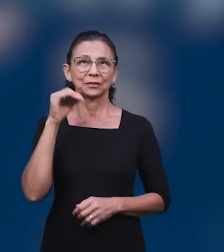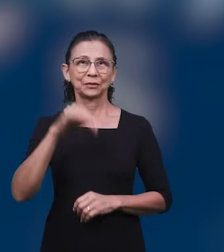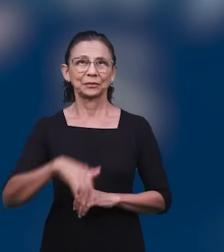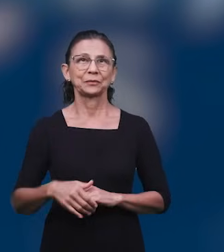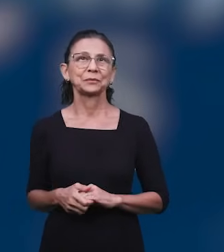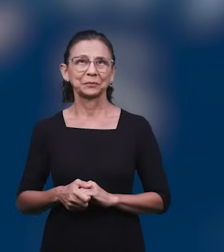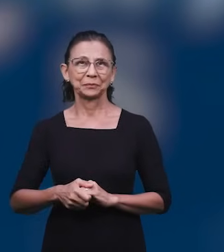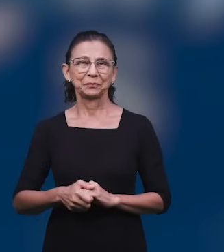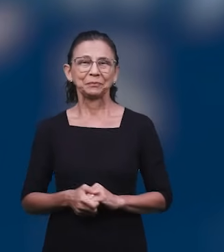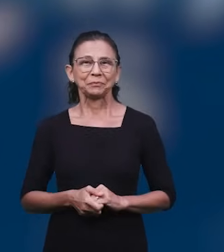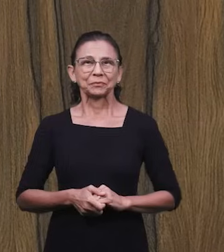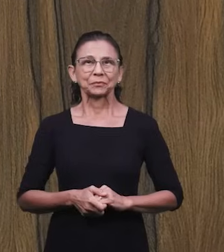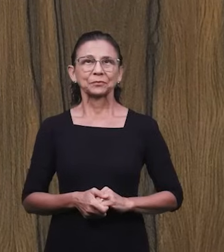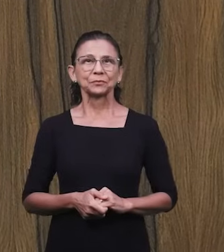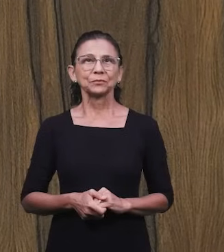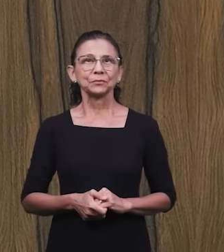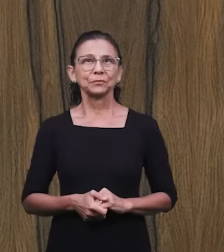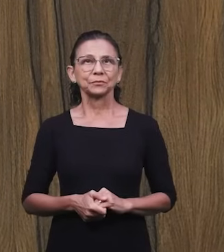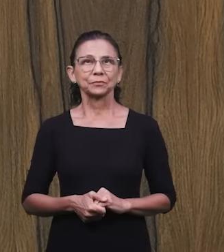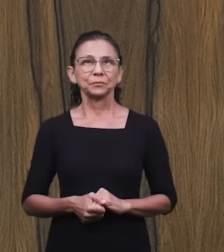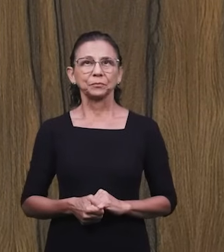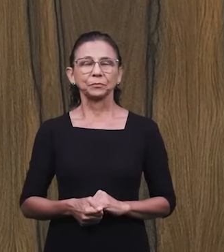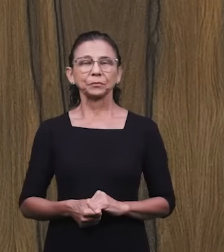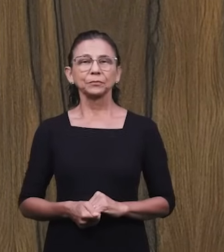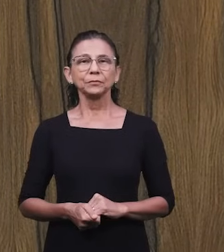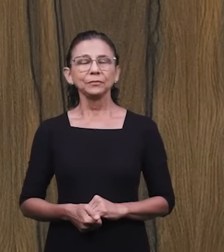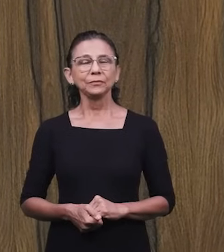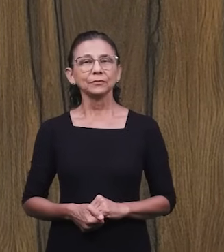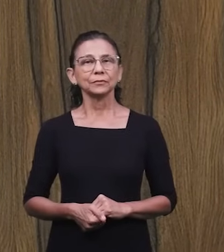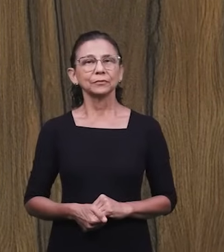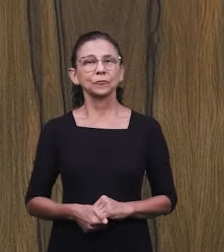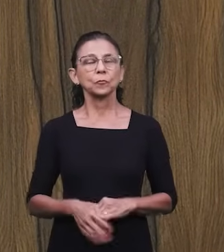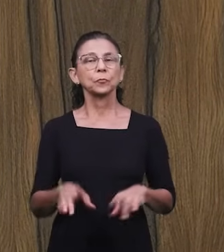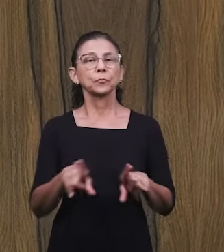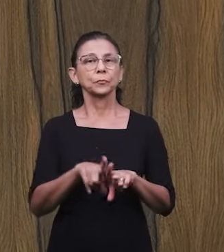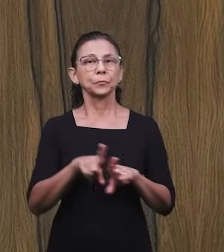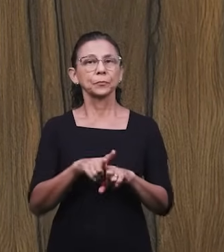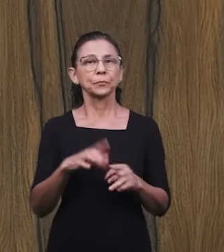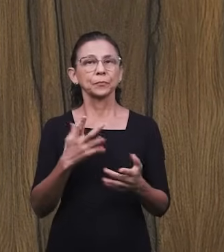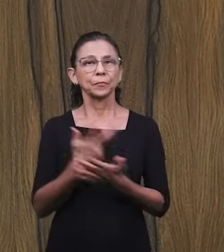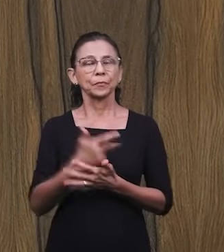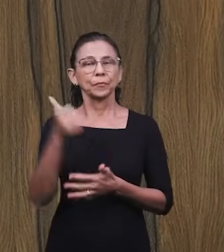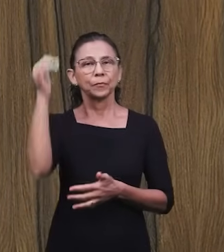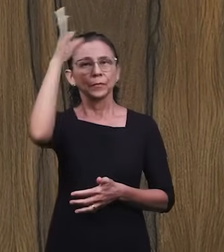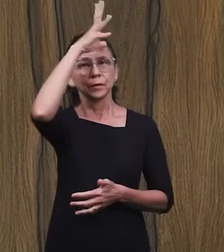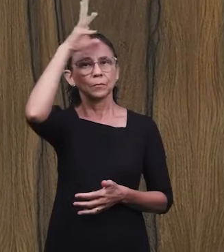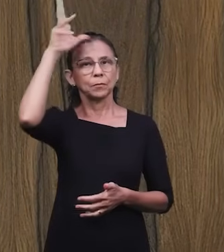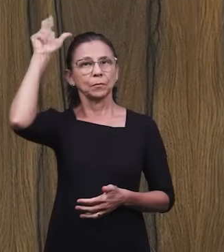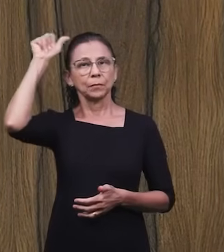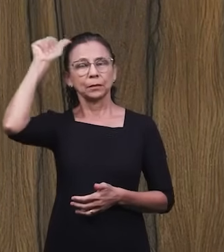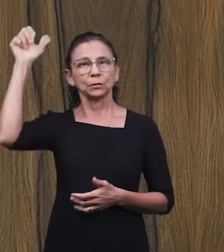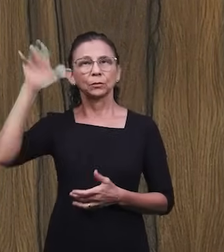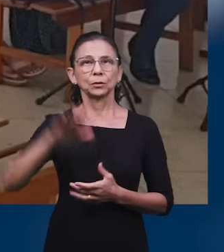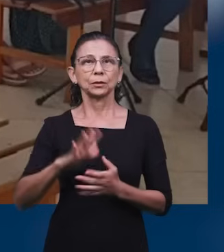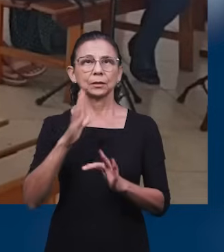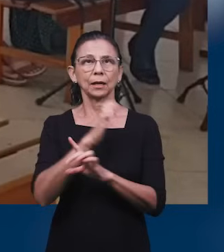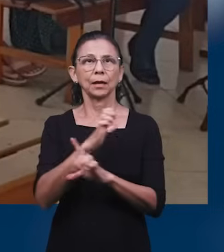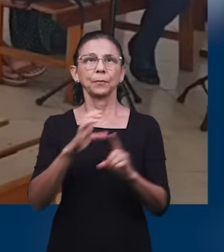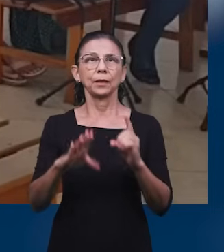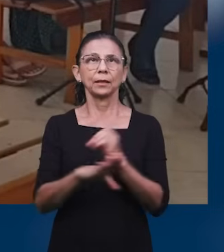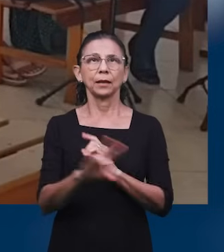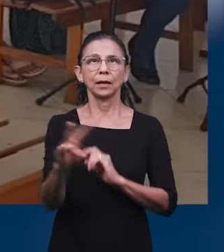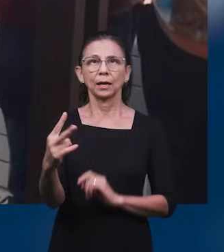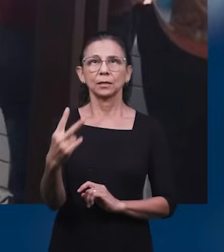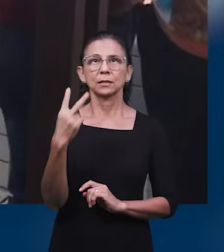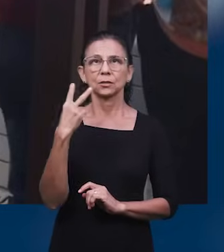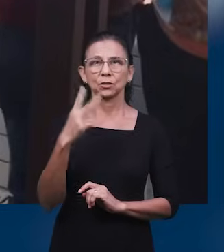bairro Jardim dos Ipês. Em Várzea Grande, Mato Grosso, aconteceu no domingo a Escola Bíblica Dominical com Ceia. A Igreja